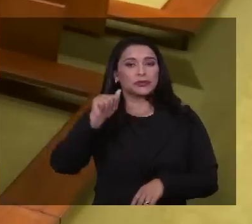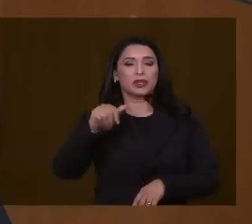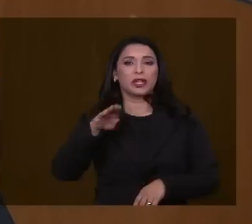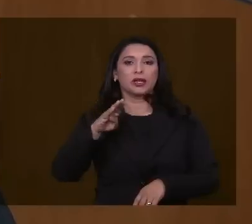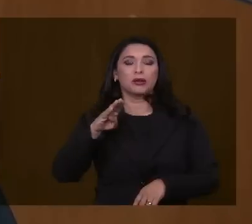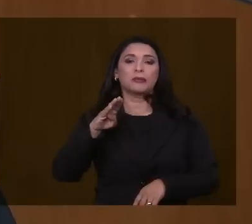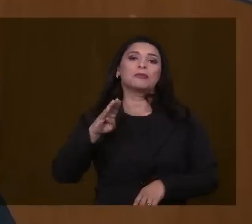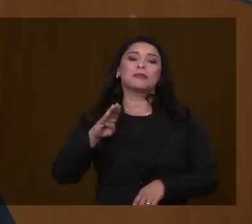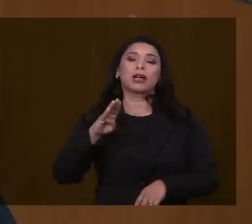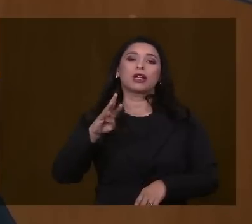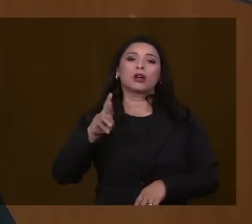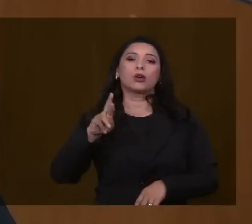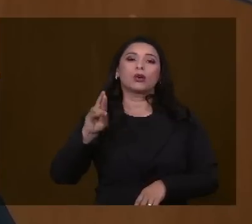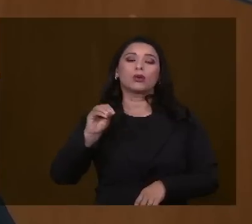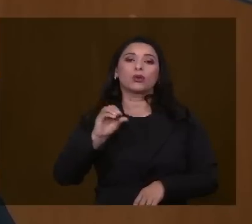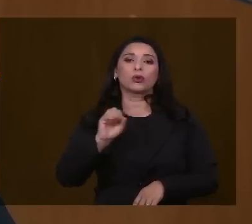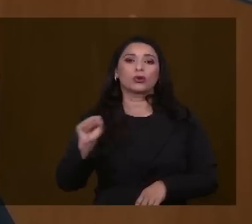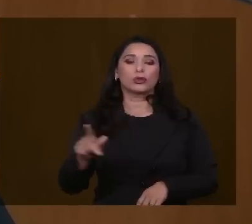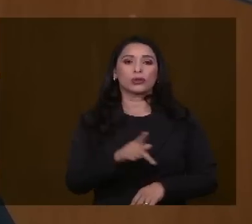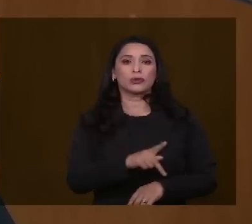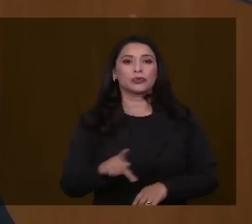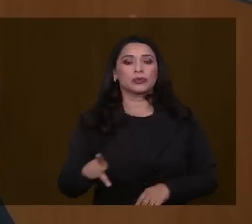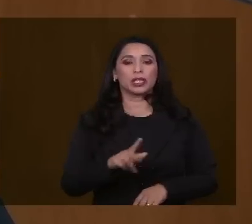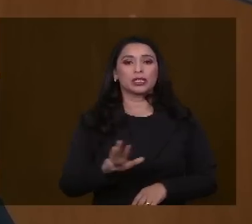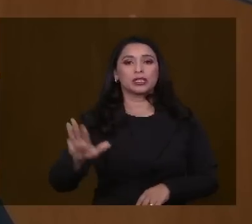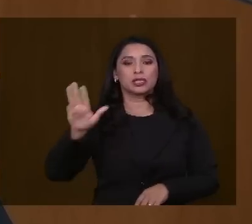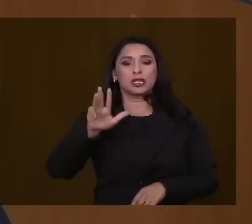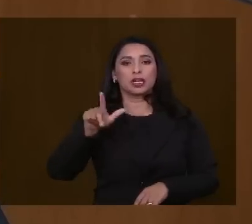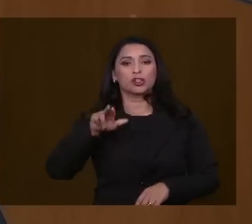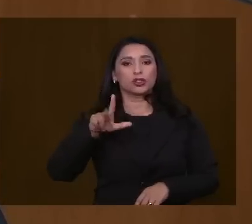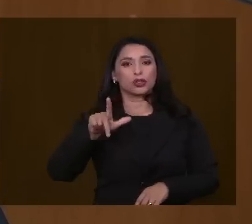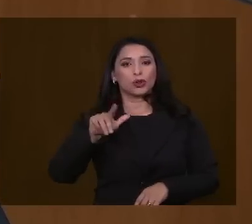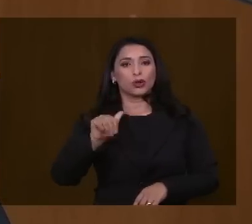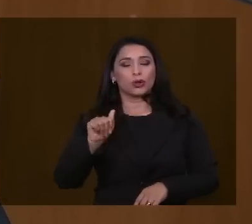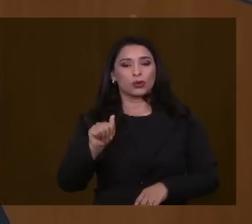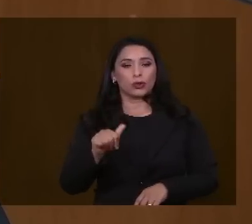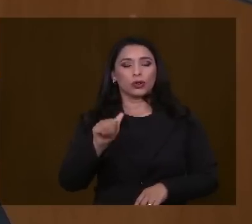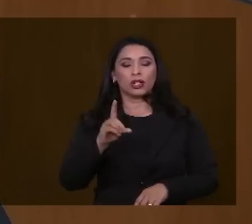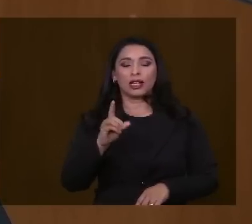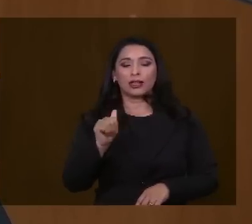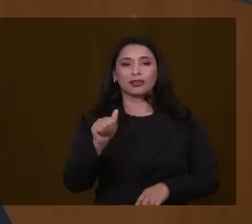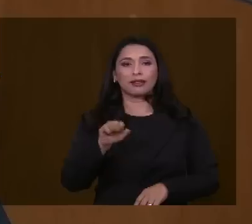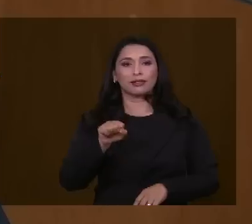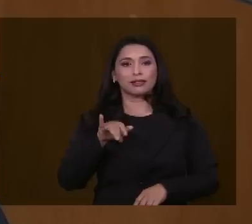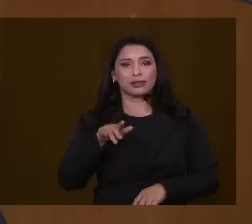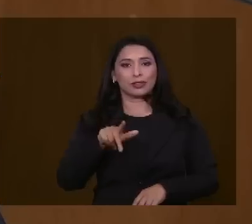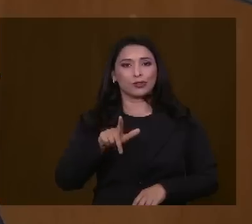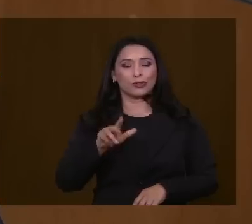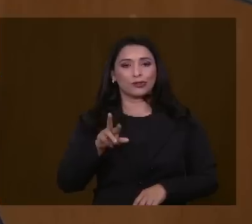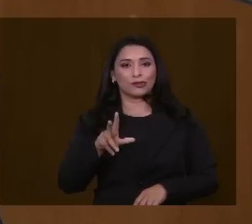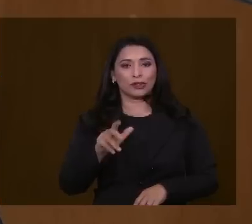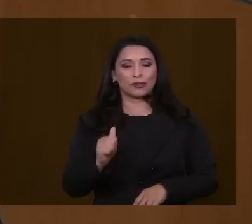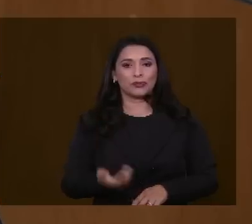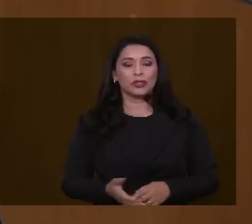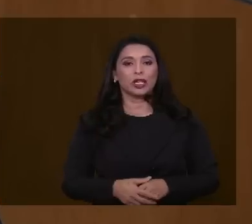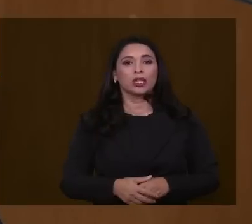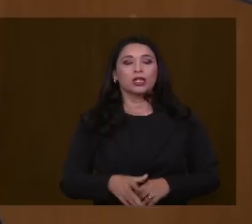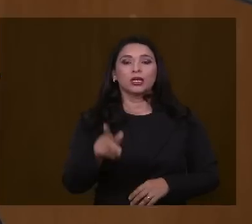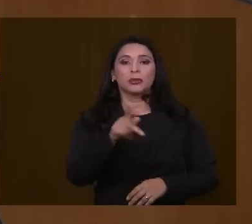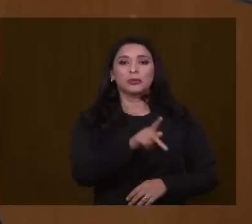presidente da República, Lula da Silva, senhor presidente da Câmara